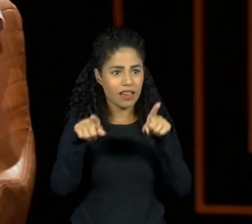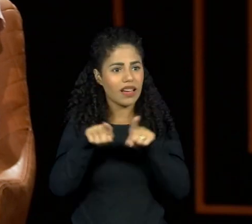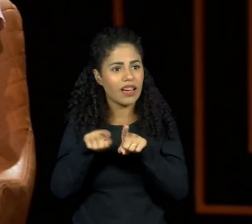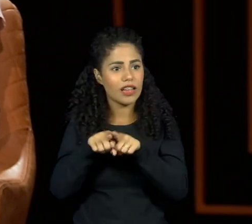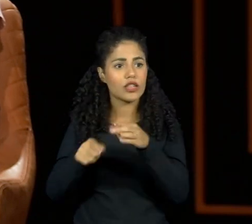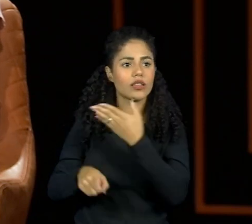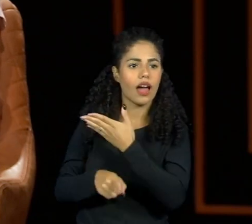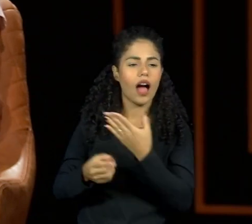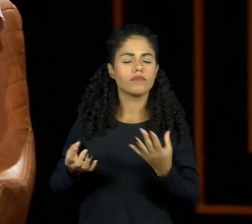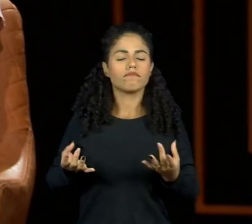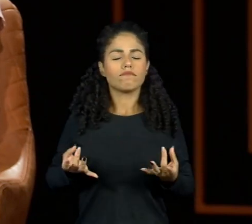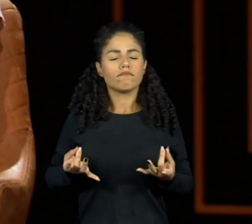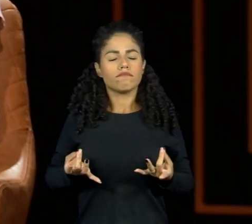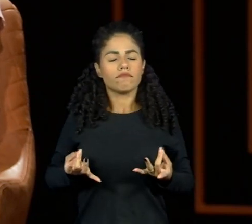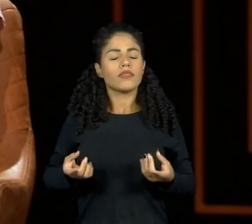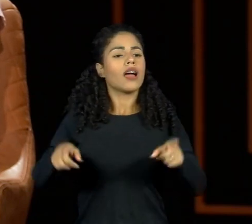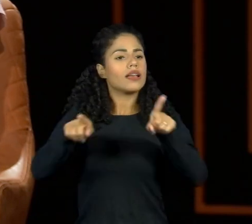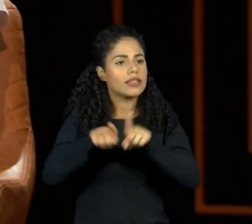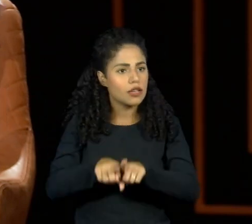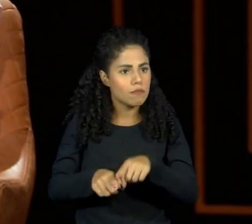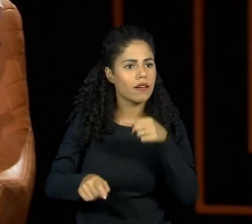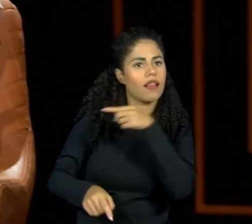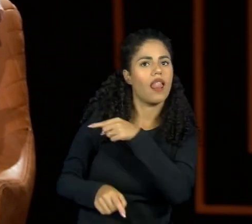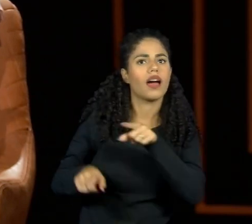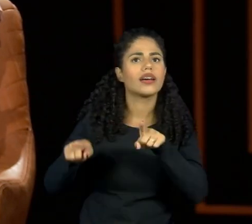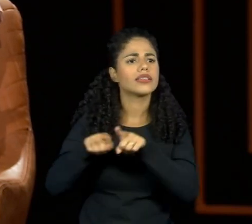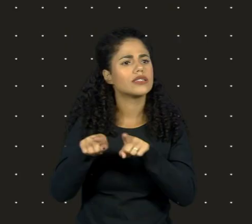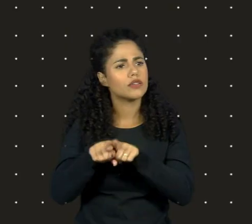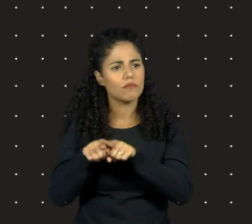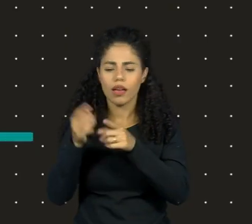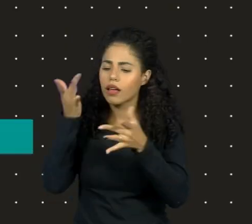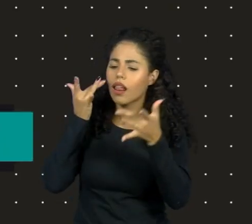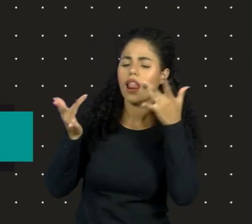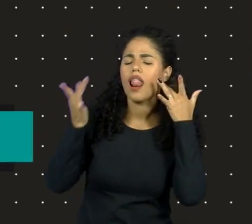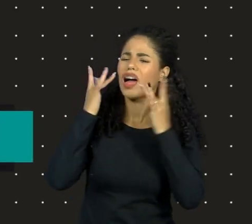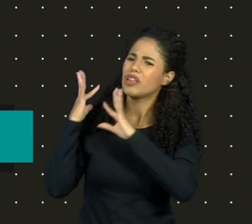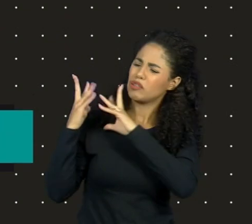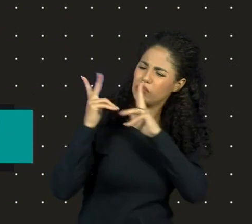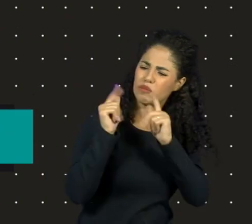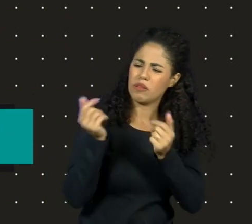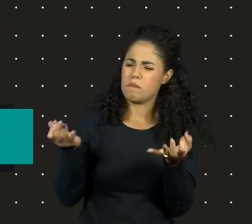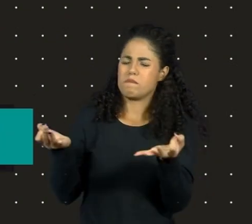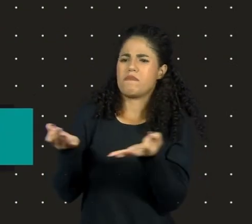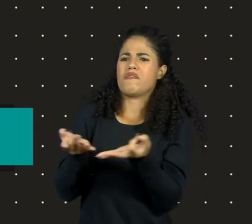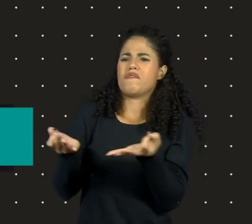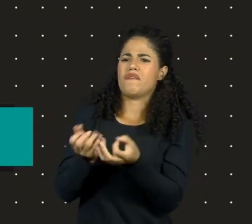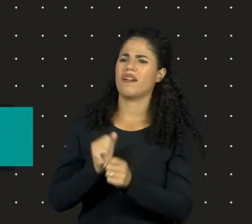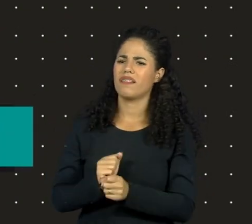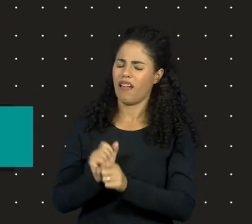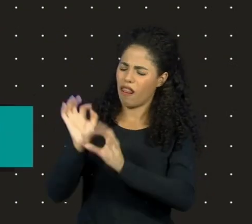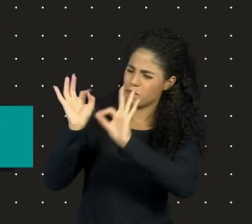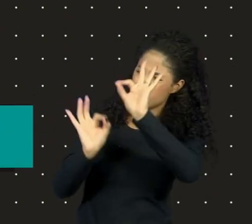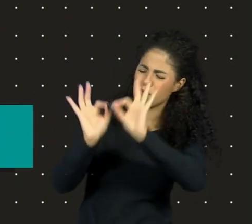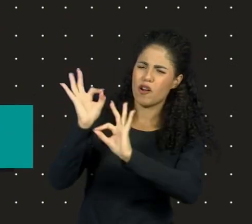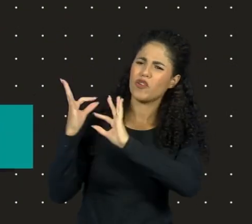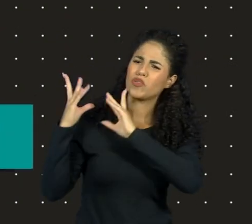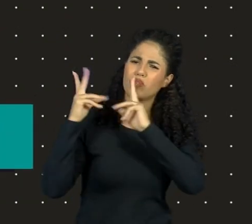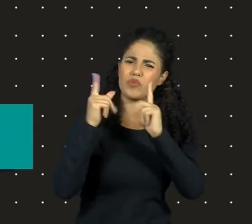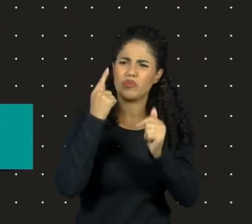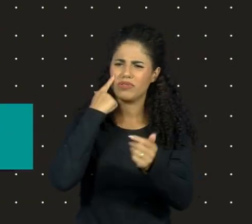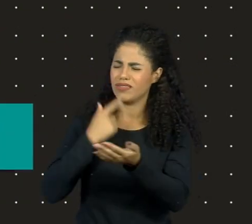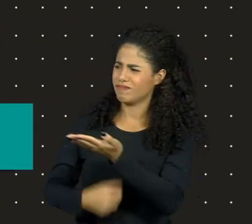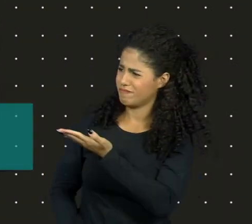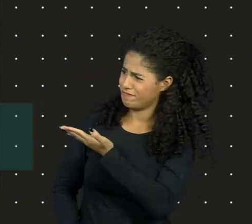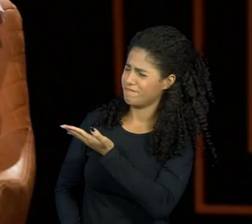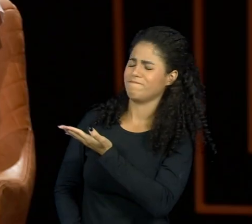também, e na tragédia grega, e a dramaturgia. Ela montou os grandes clássicos gregos, as Medeias da vida,